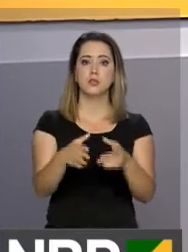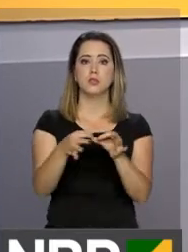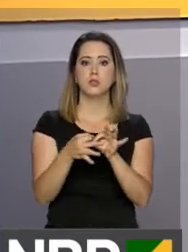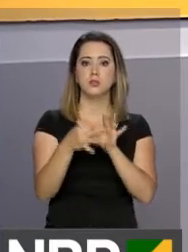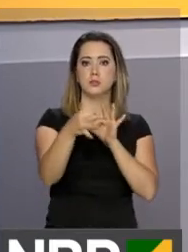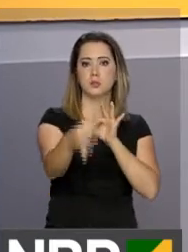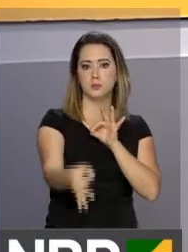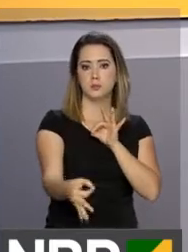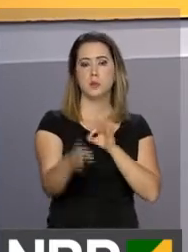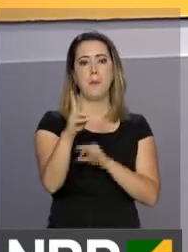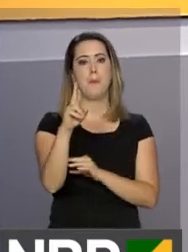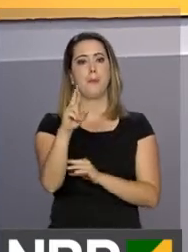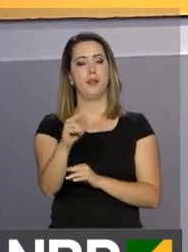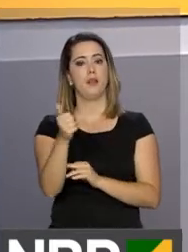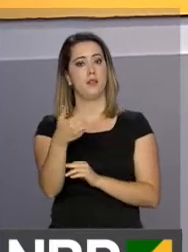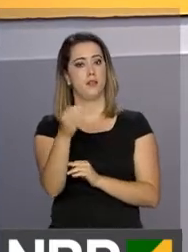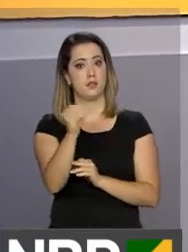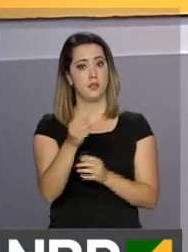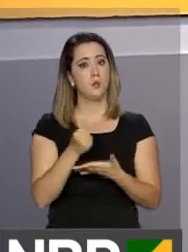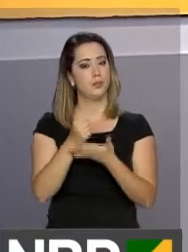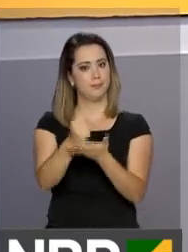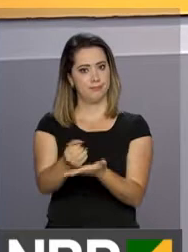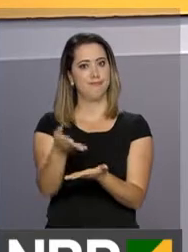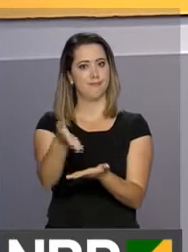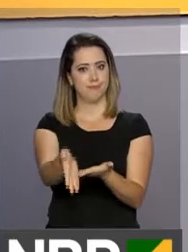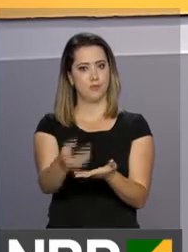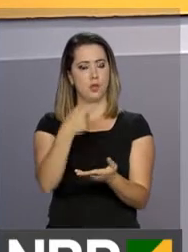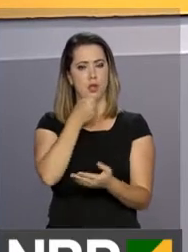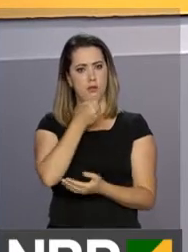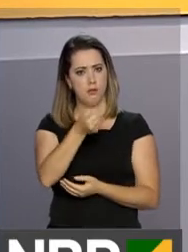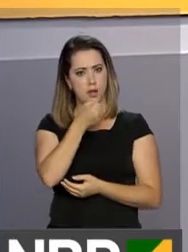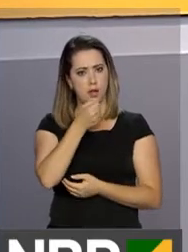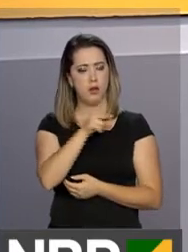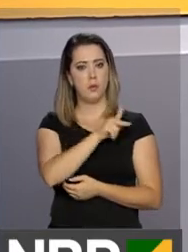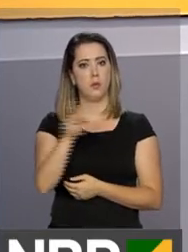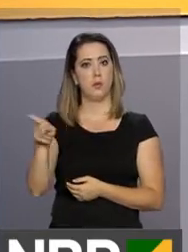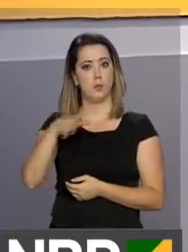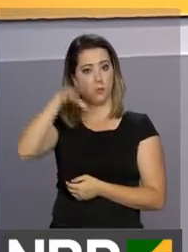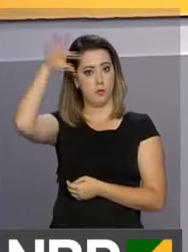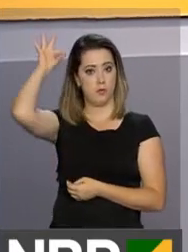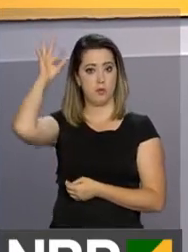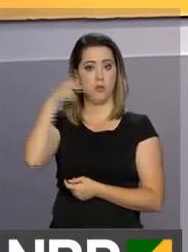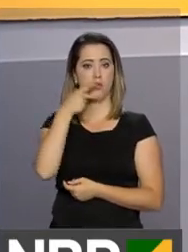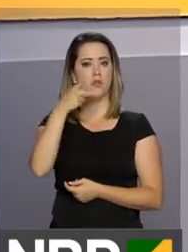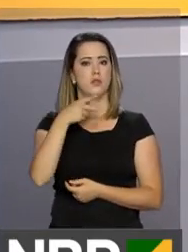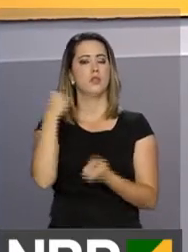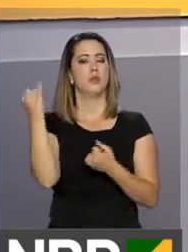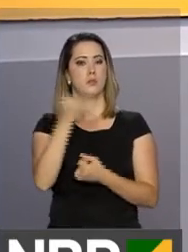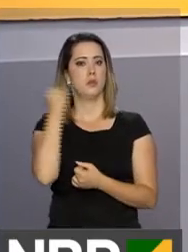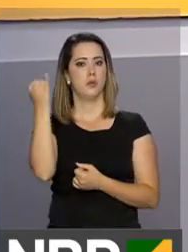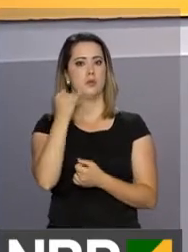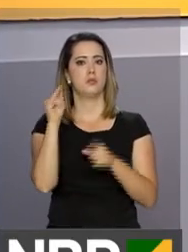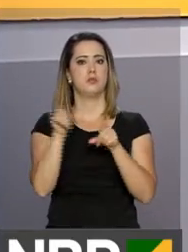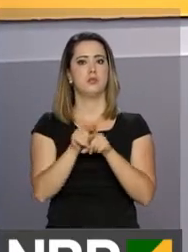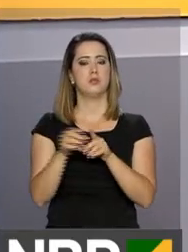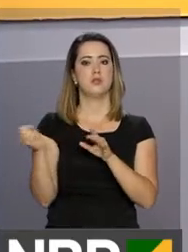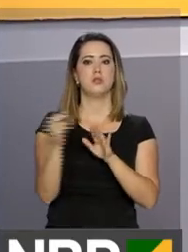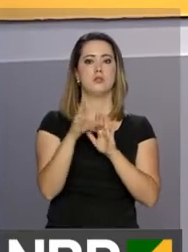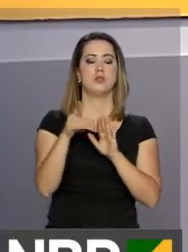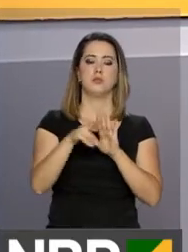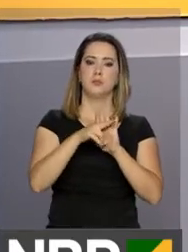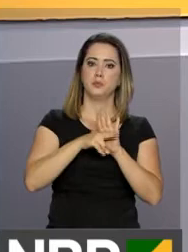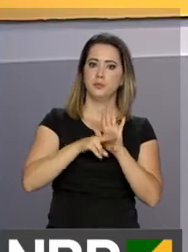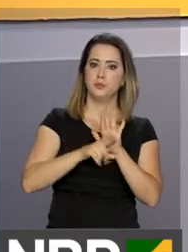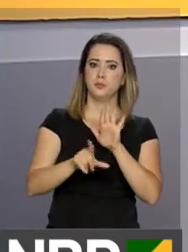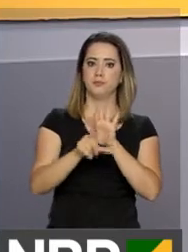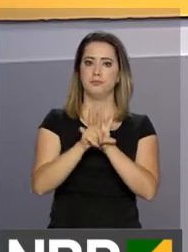cidade à BR-101 foi entregue. Em seu discurso, o presidente em exercício destacou a necessidade das reformas em